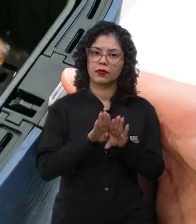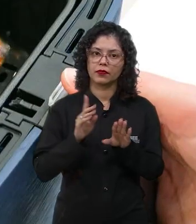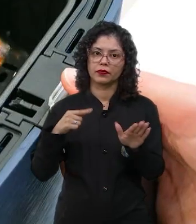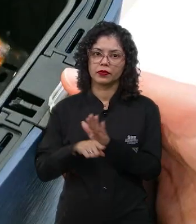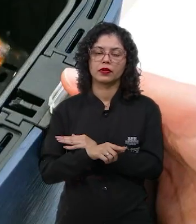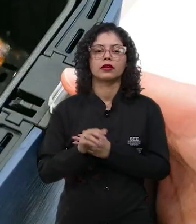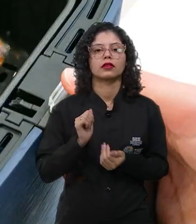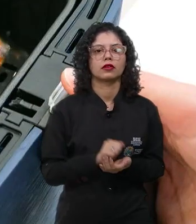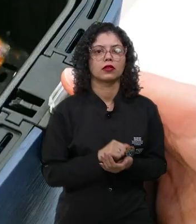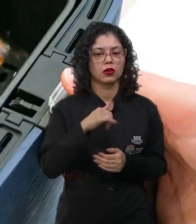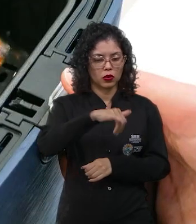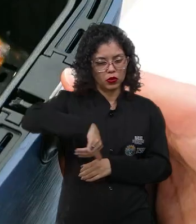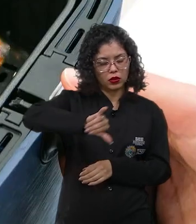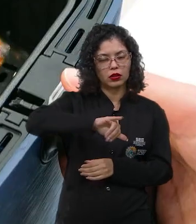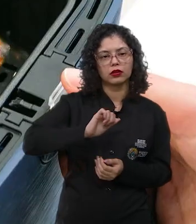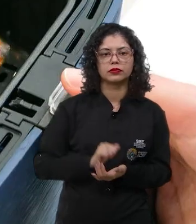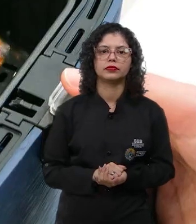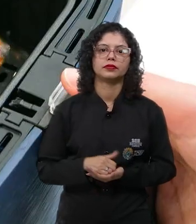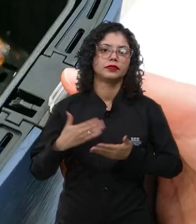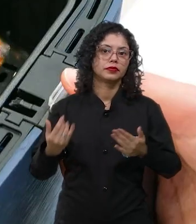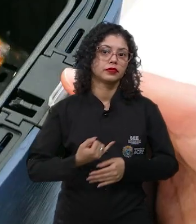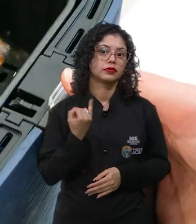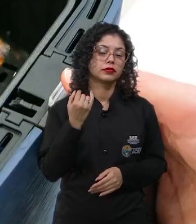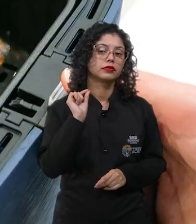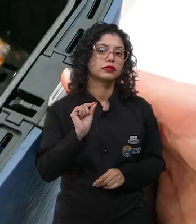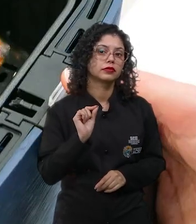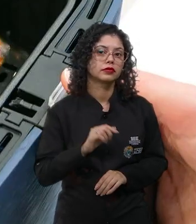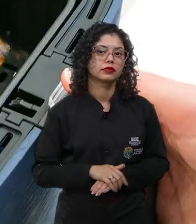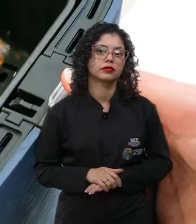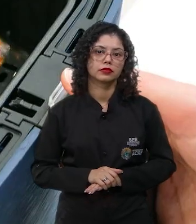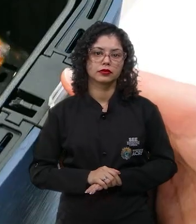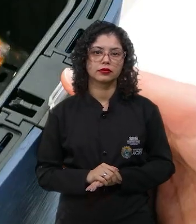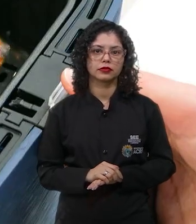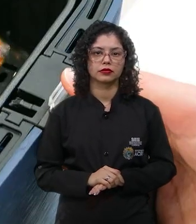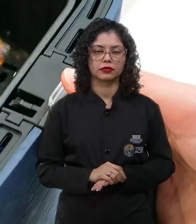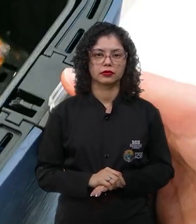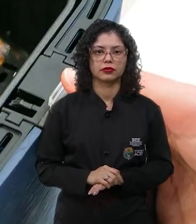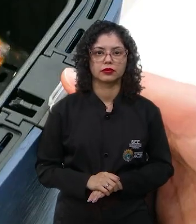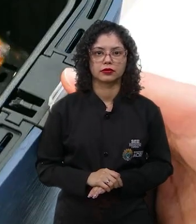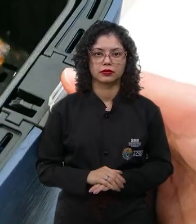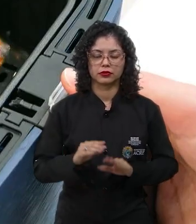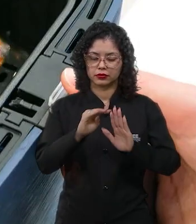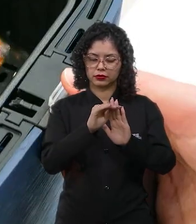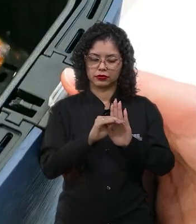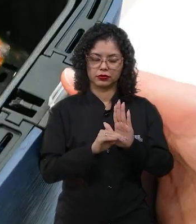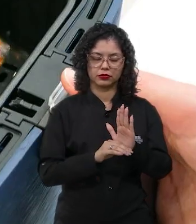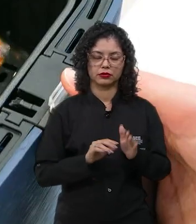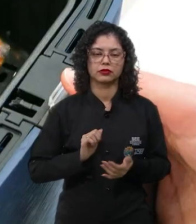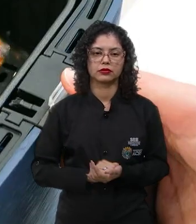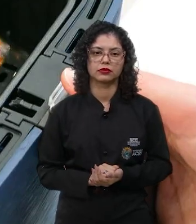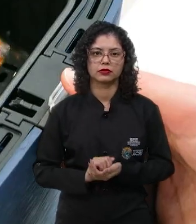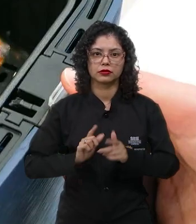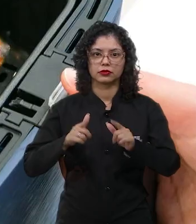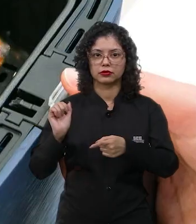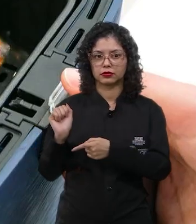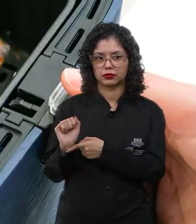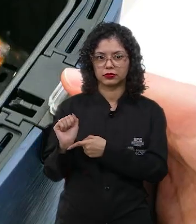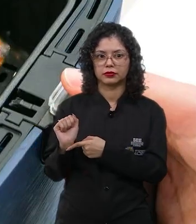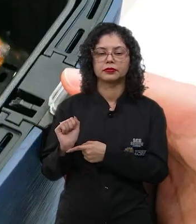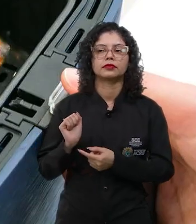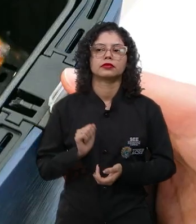em óleo. E esse princípio então vamos aqui para as alternativas. Alternativa